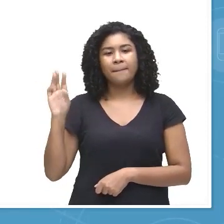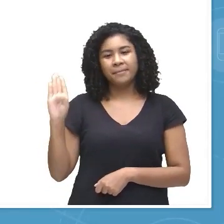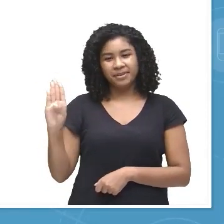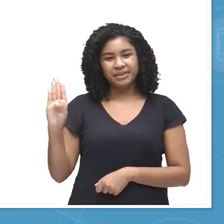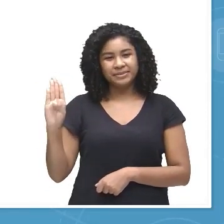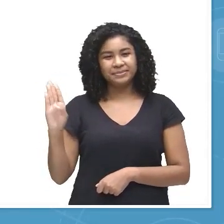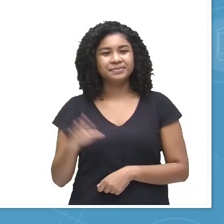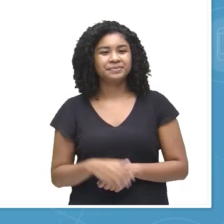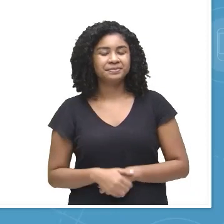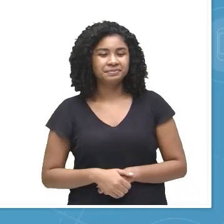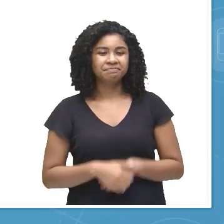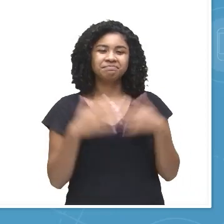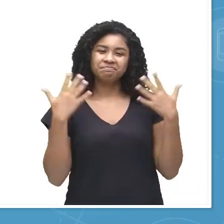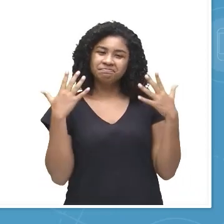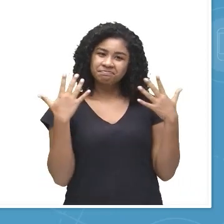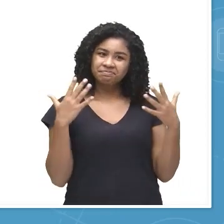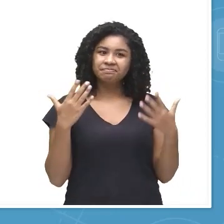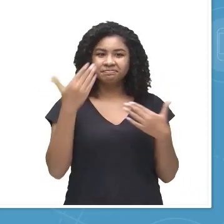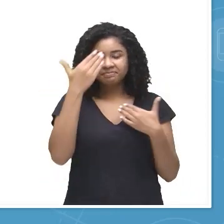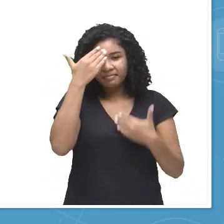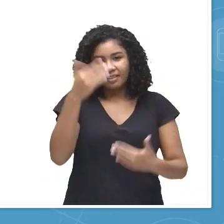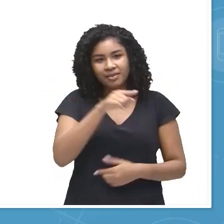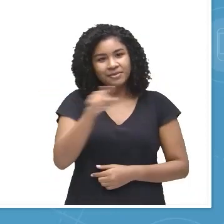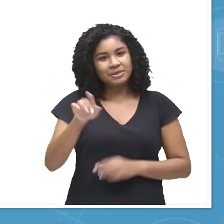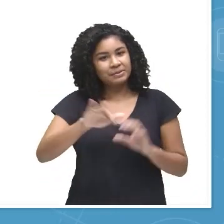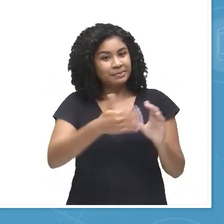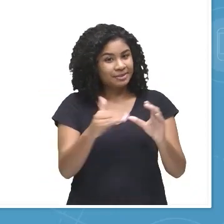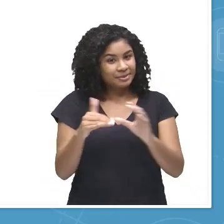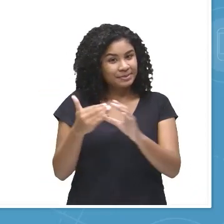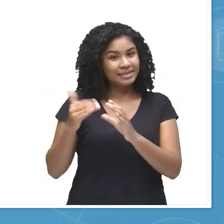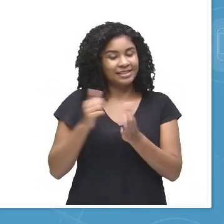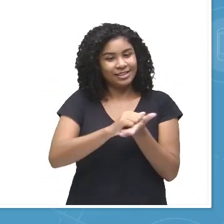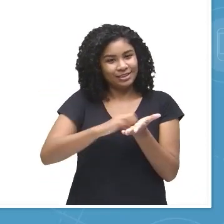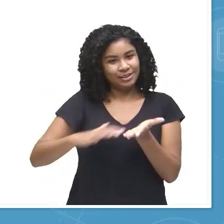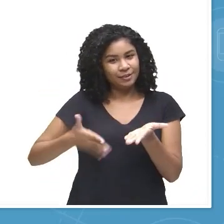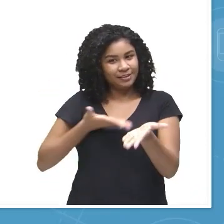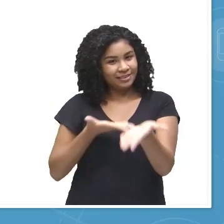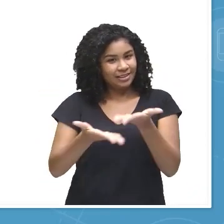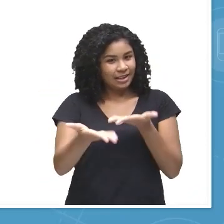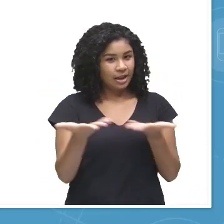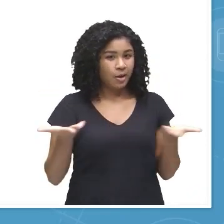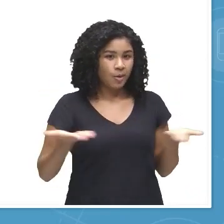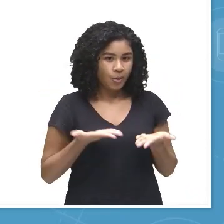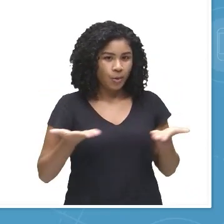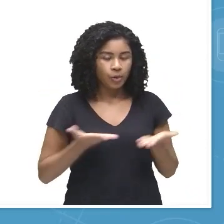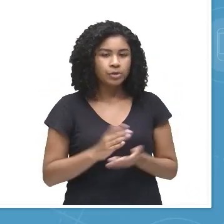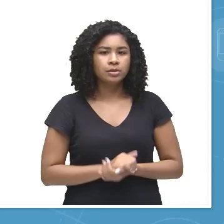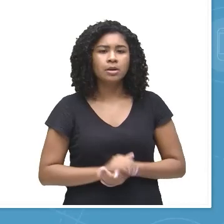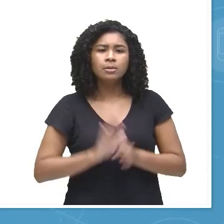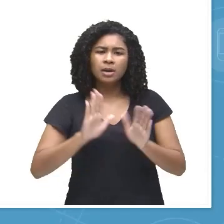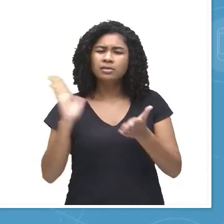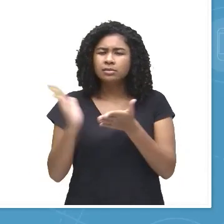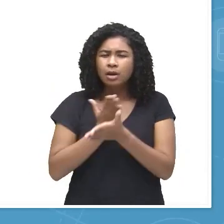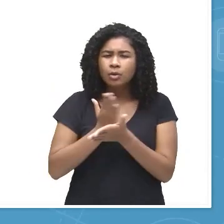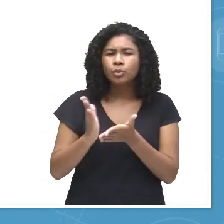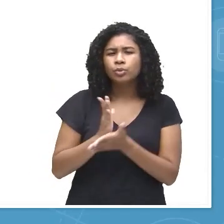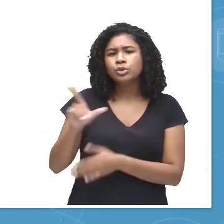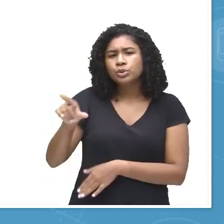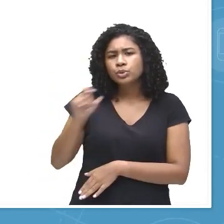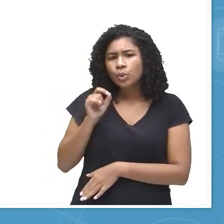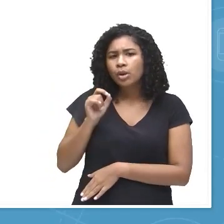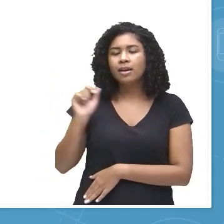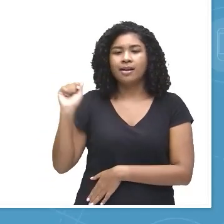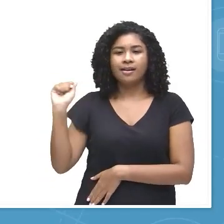participação de vocês aqui na nossa atividade. E alguns responderam a letra A, né? Então,